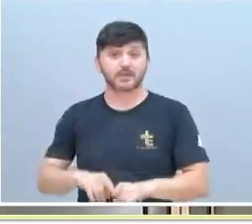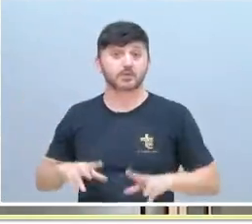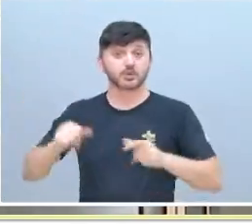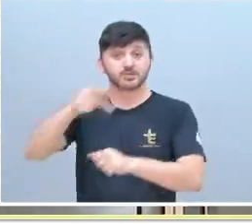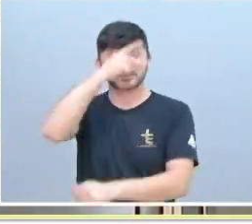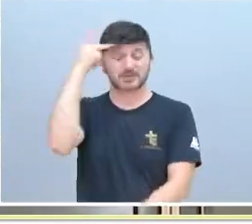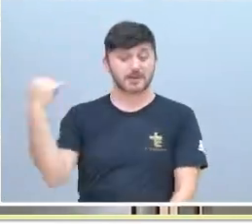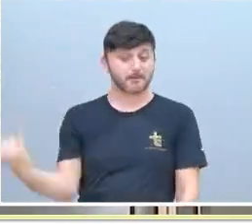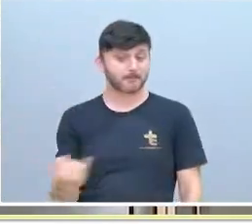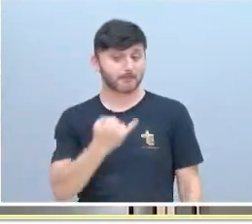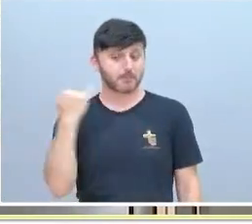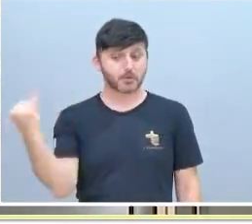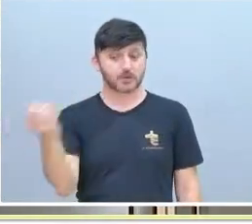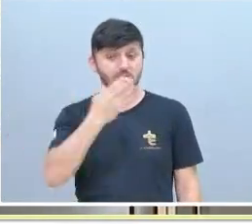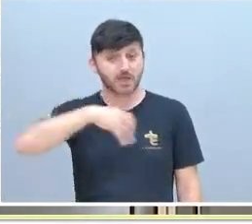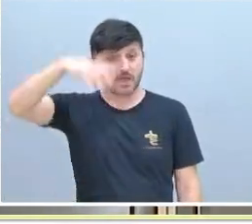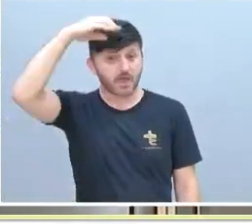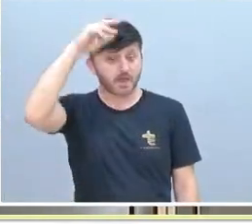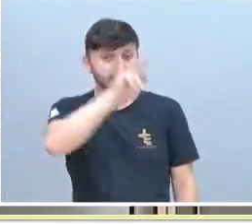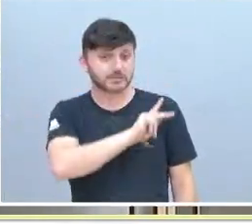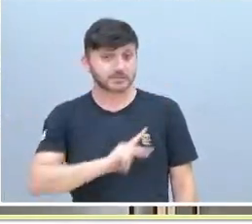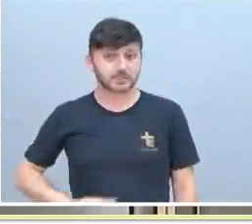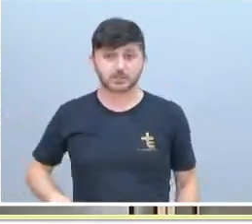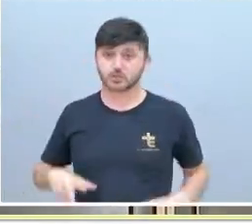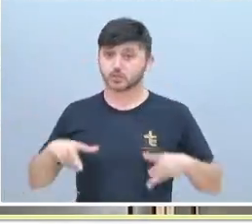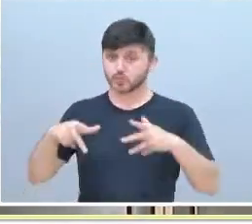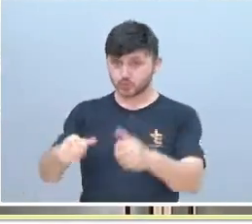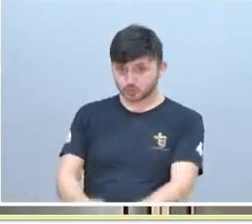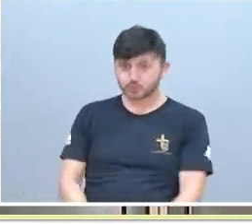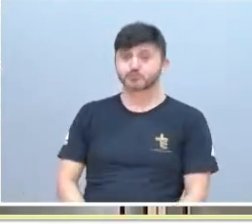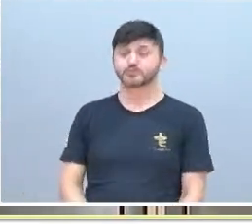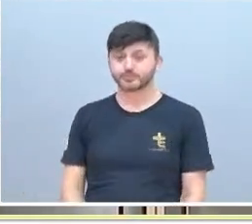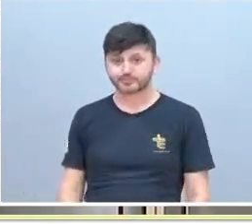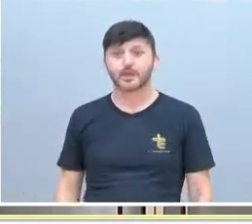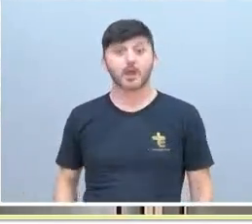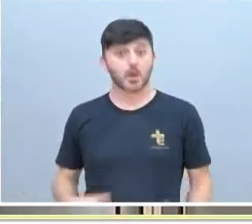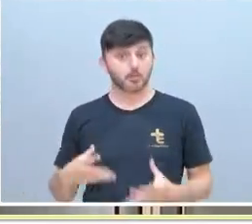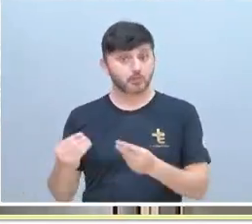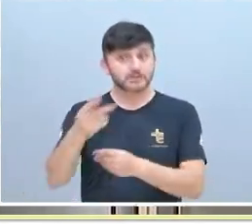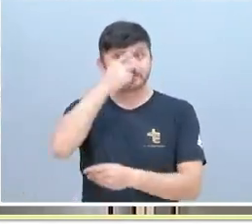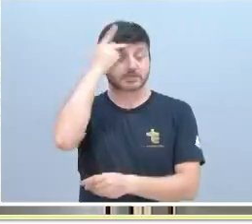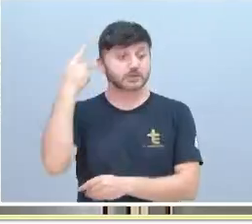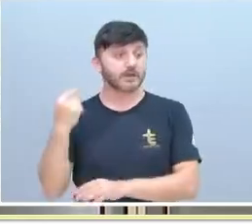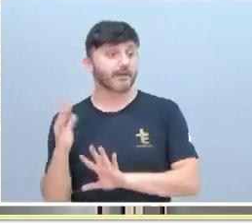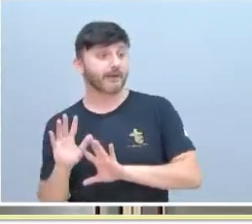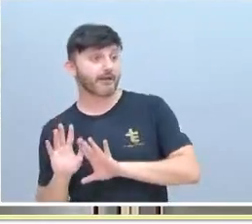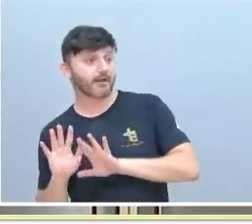corte. E o próprio texto diz que João, muitos iam a João.